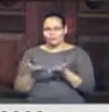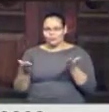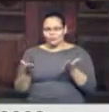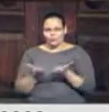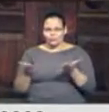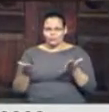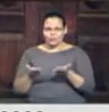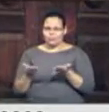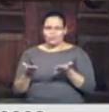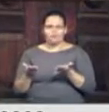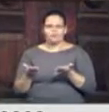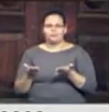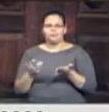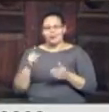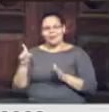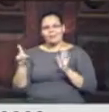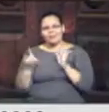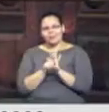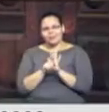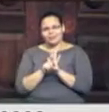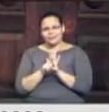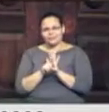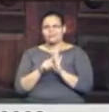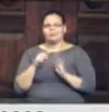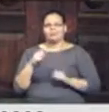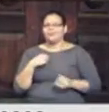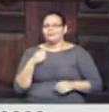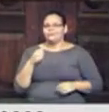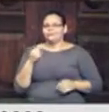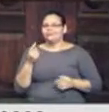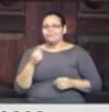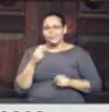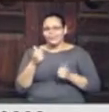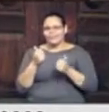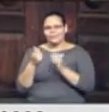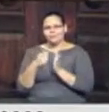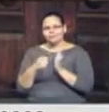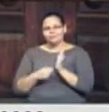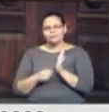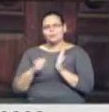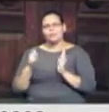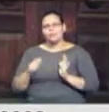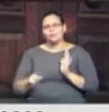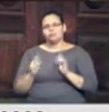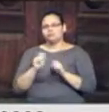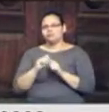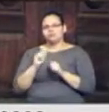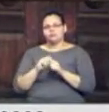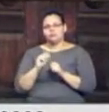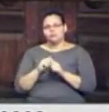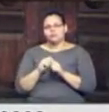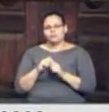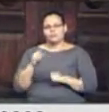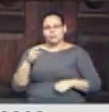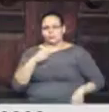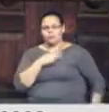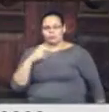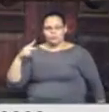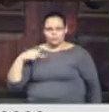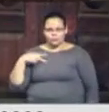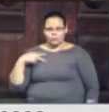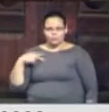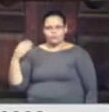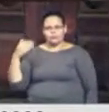desse jeito. Além de cruéis, são mal feitas. O Ministério Público veio aqui, doutor Marfan, mais